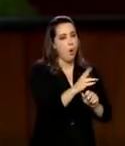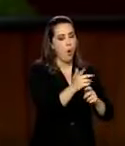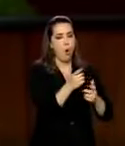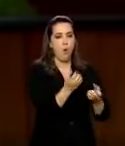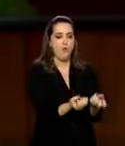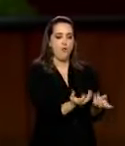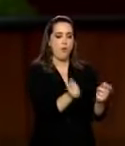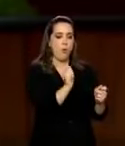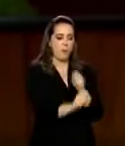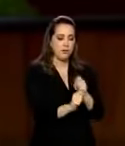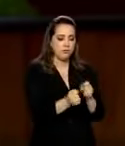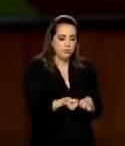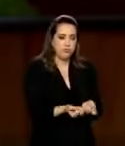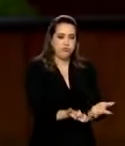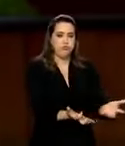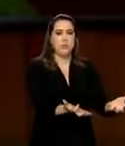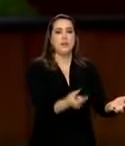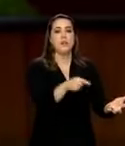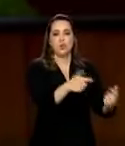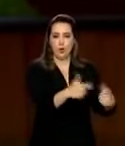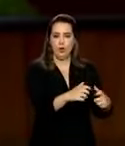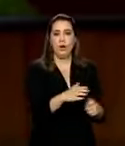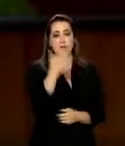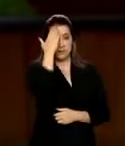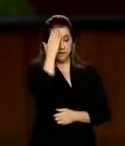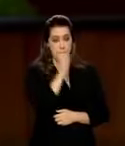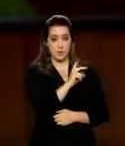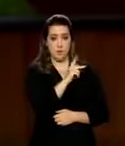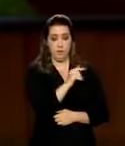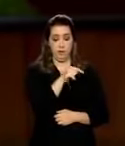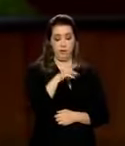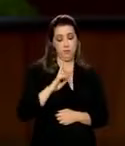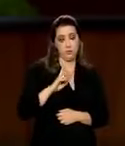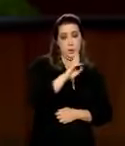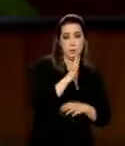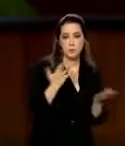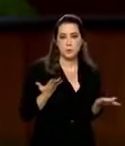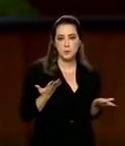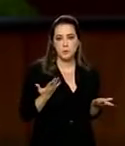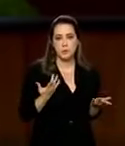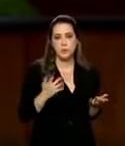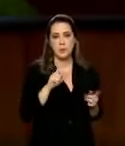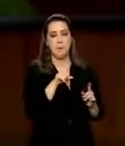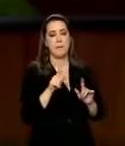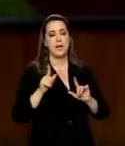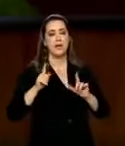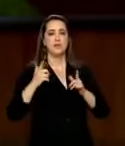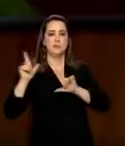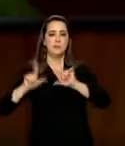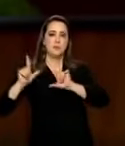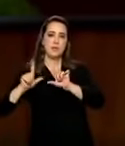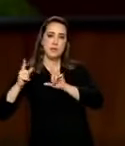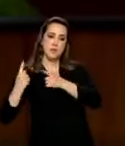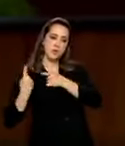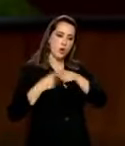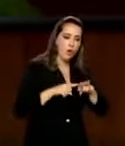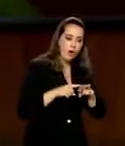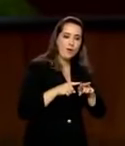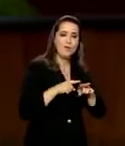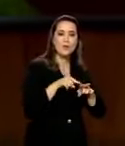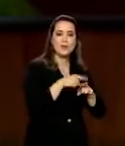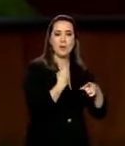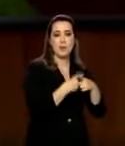esse problema. Mas a mídia internacional bate na gente porque nós somos um concorrente, por exemplo, para a França, no tocante